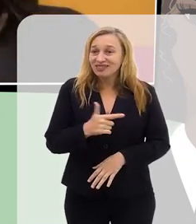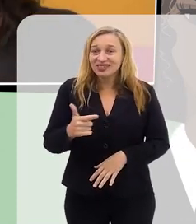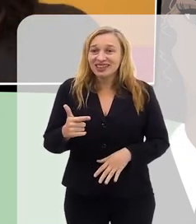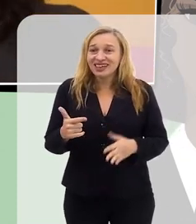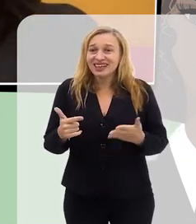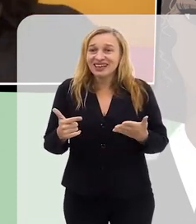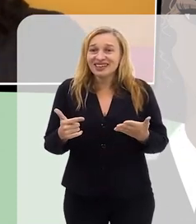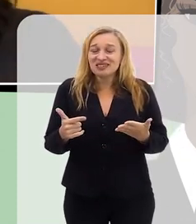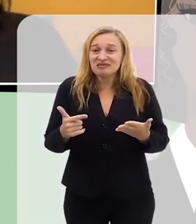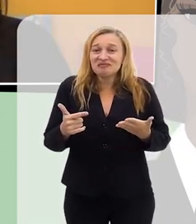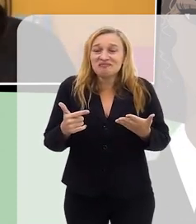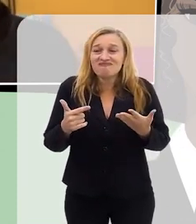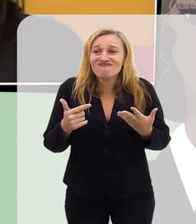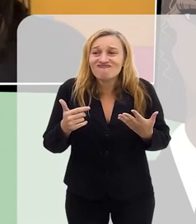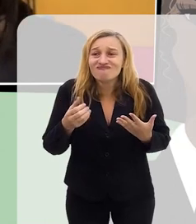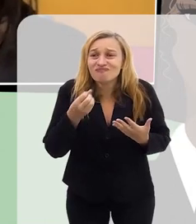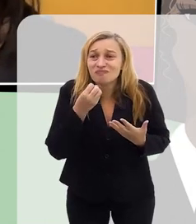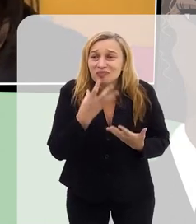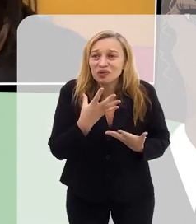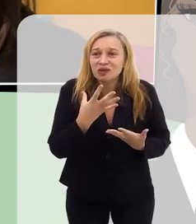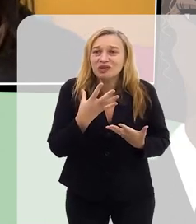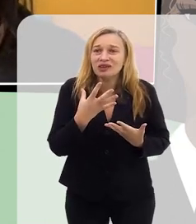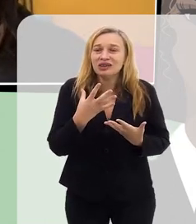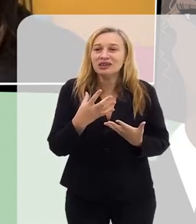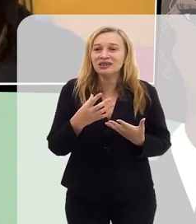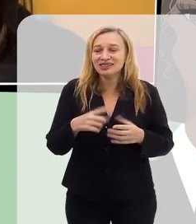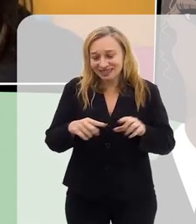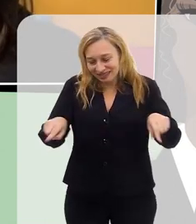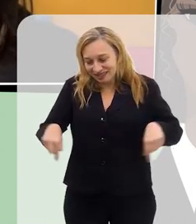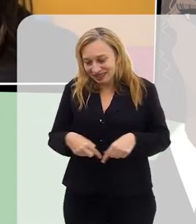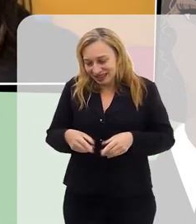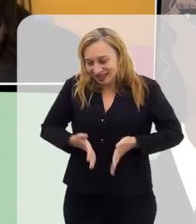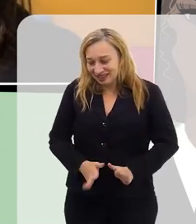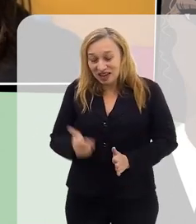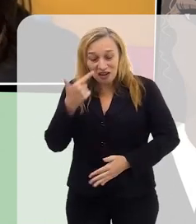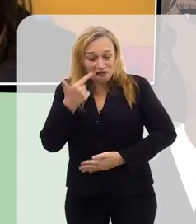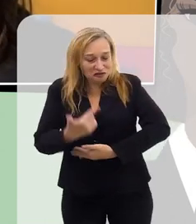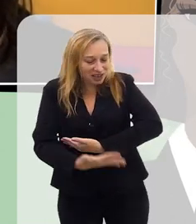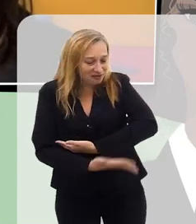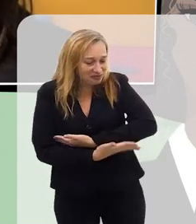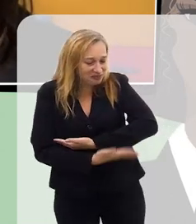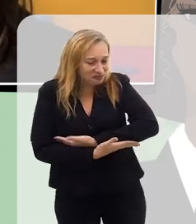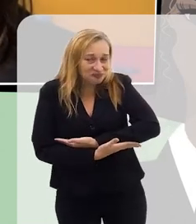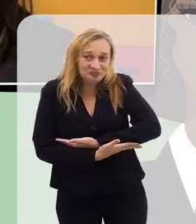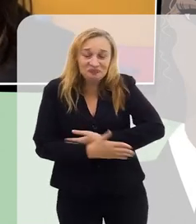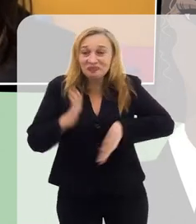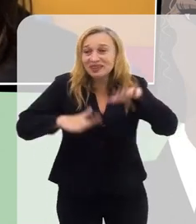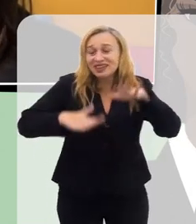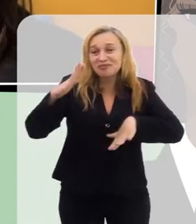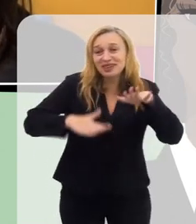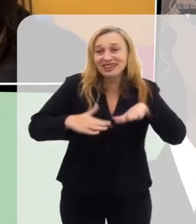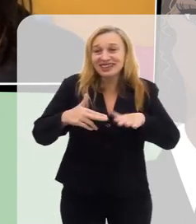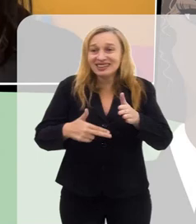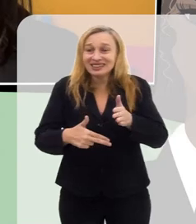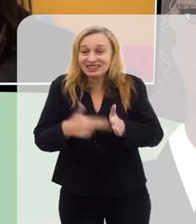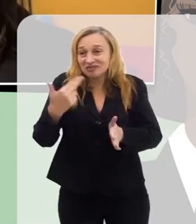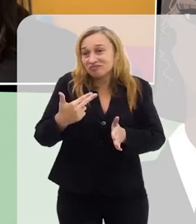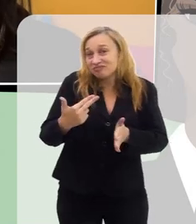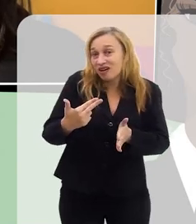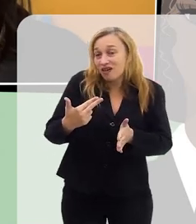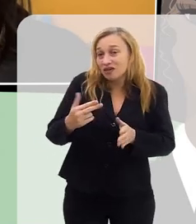Não tem nada mais gratificante do que estar numa sala de parto e ver um bebê nascendo, independente da via de